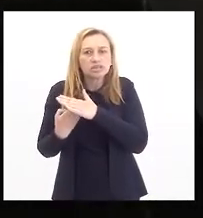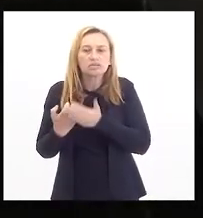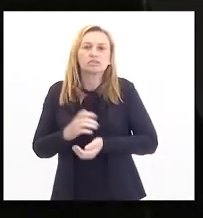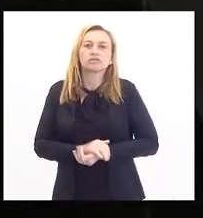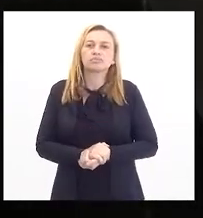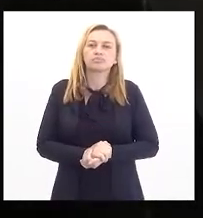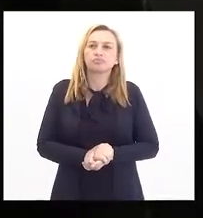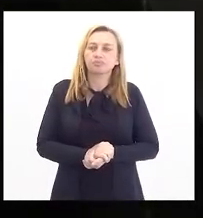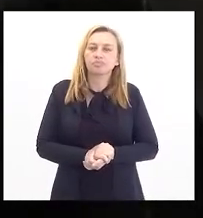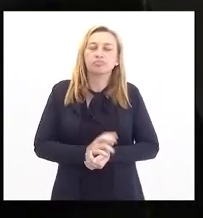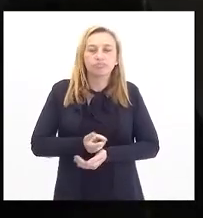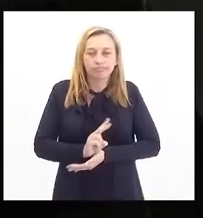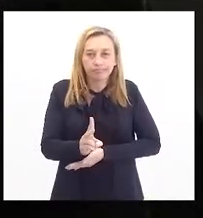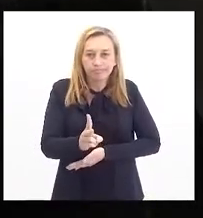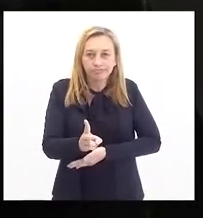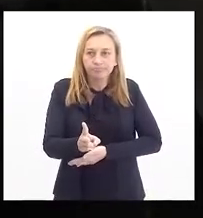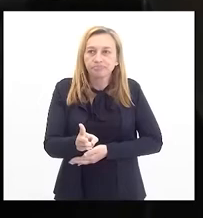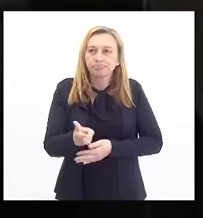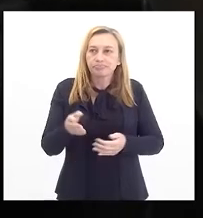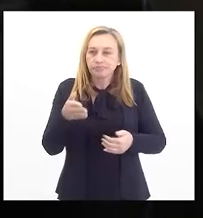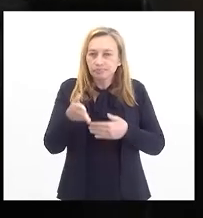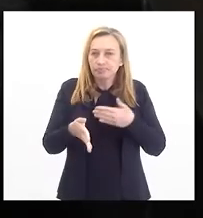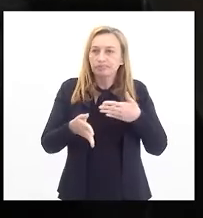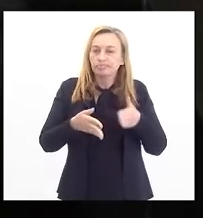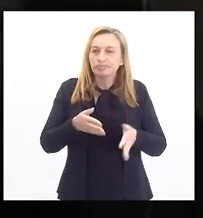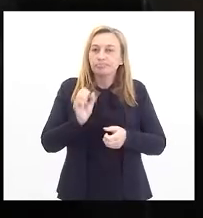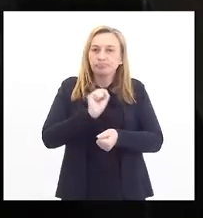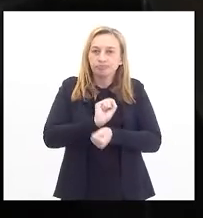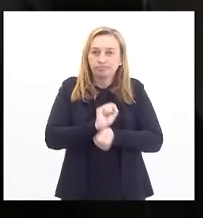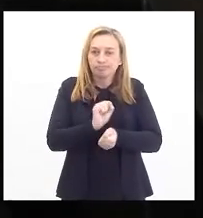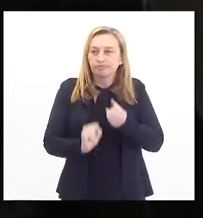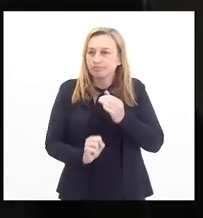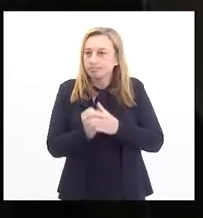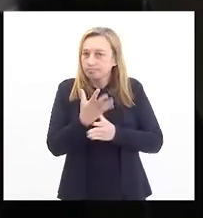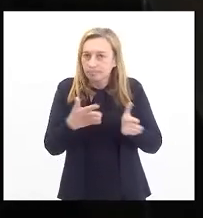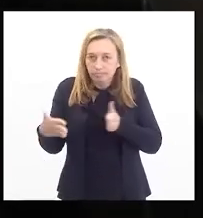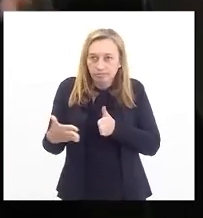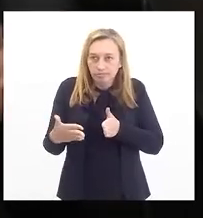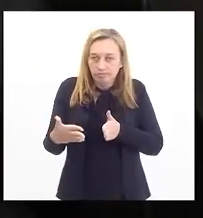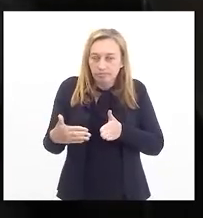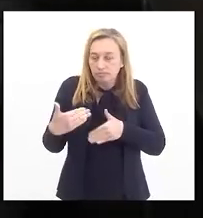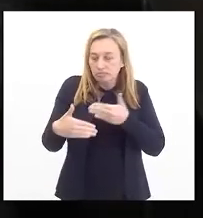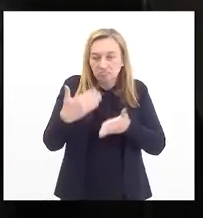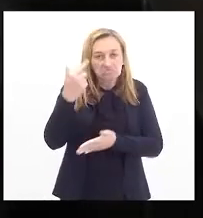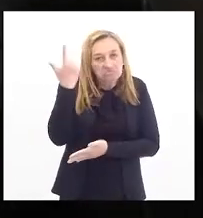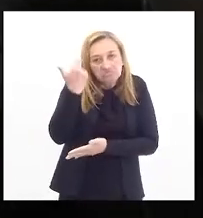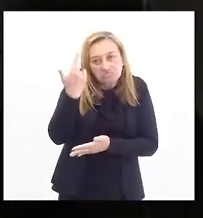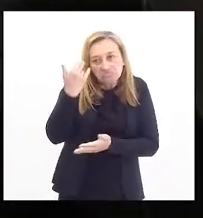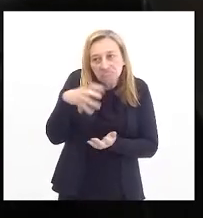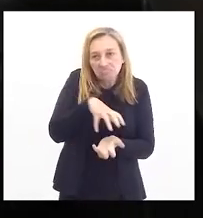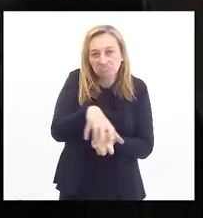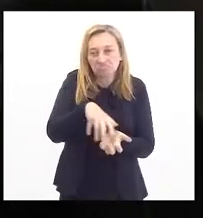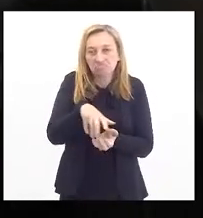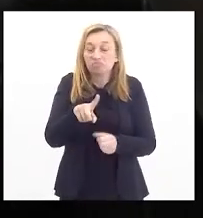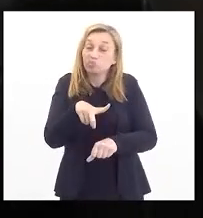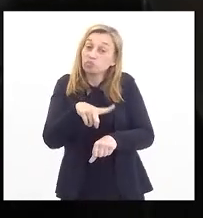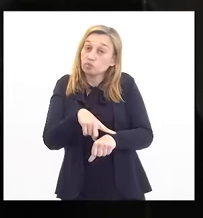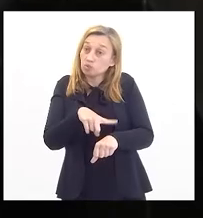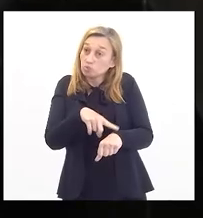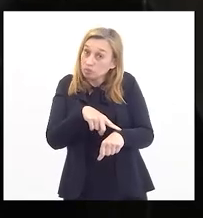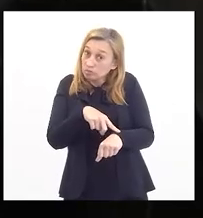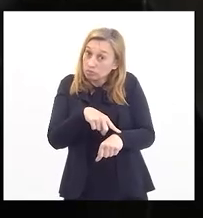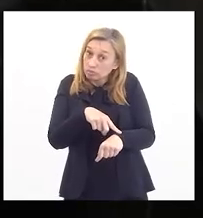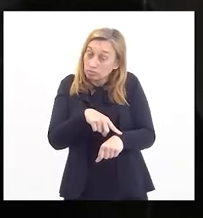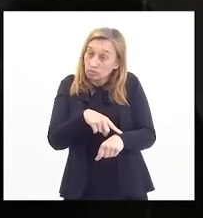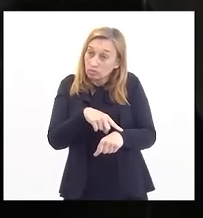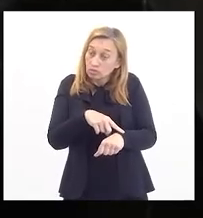dentro da empresa, continuaram entrando, mas paralisaram a produção, um processo natural da greve, e num dado momento